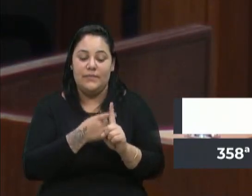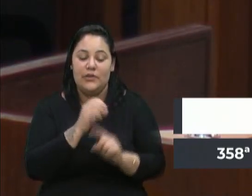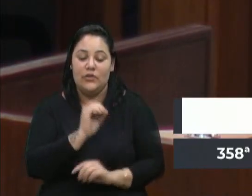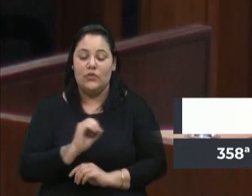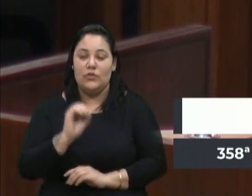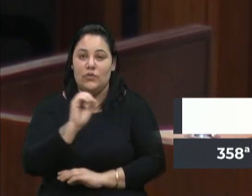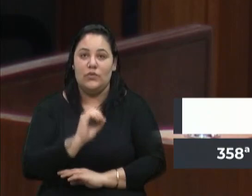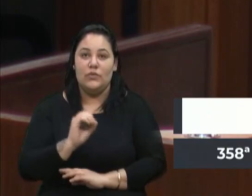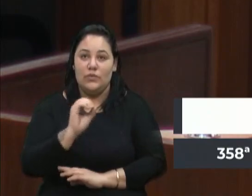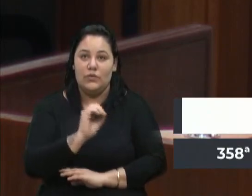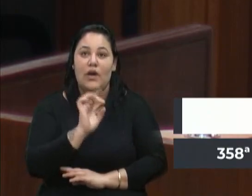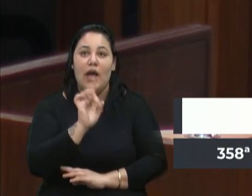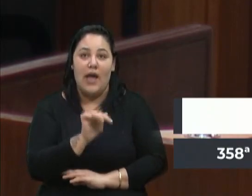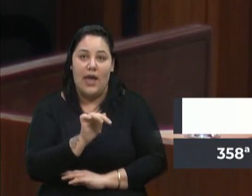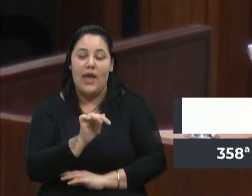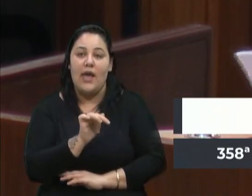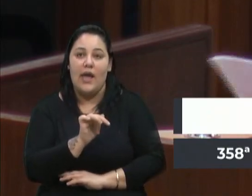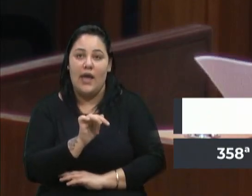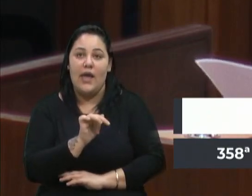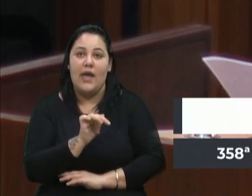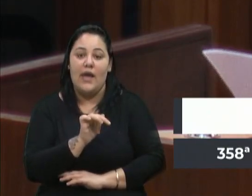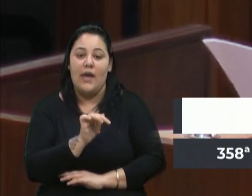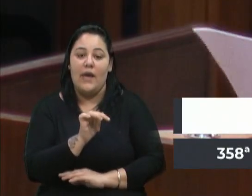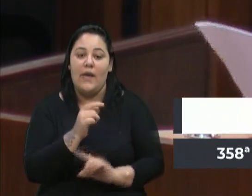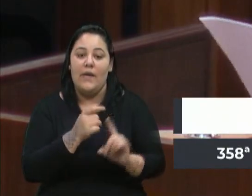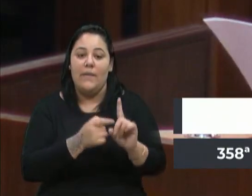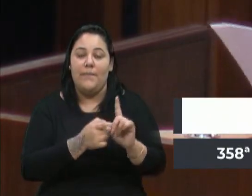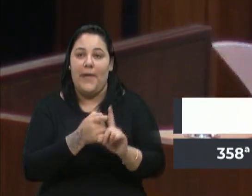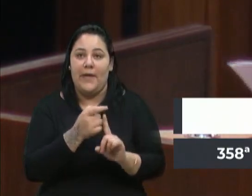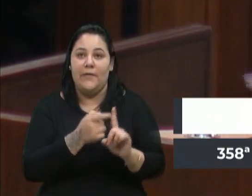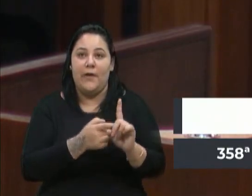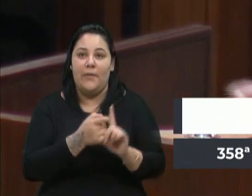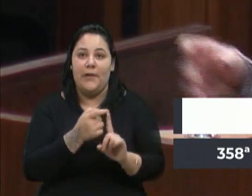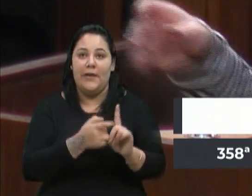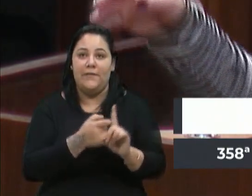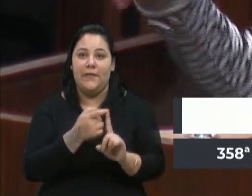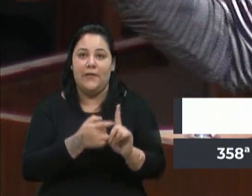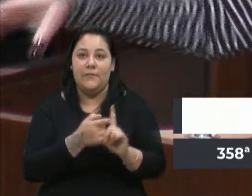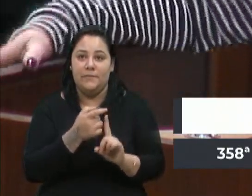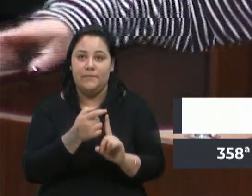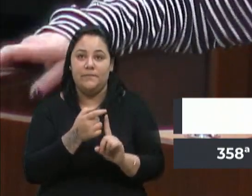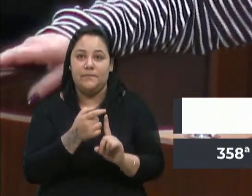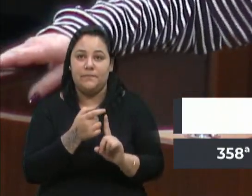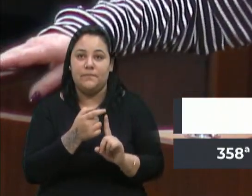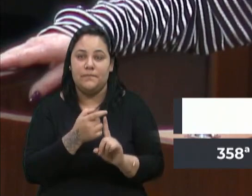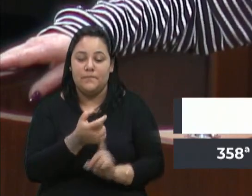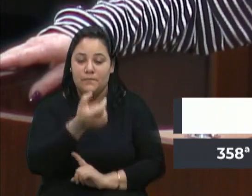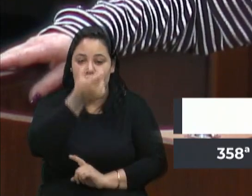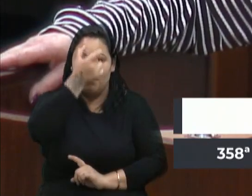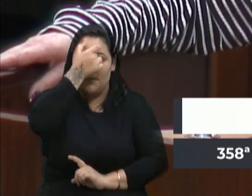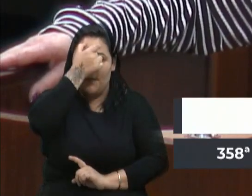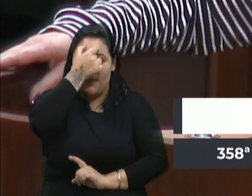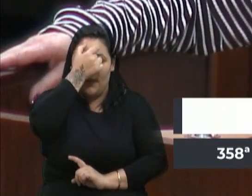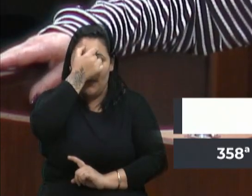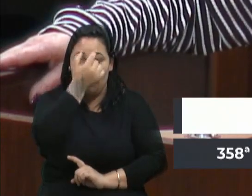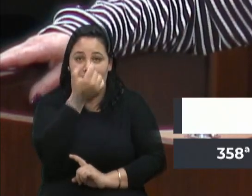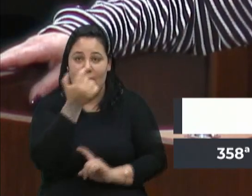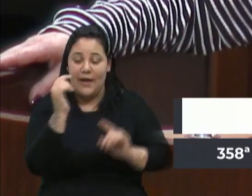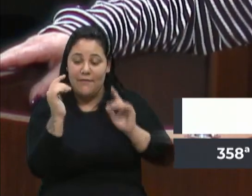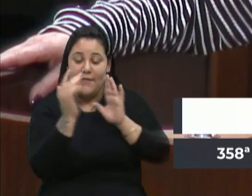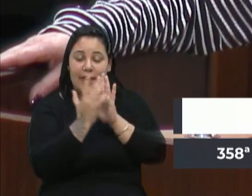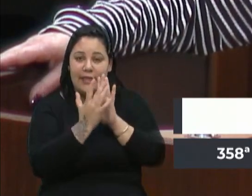é um mês de conscientização para ir ao combate, né, ao câncer de